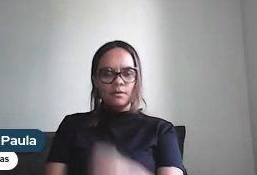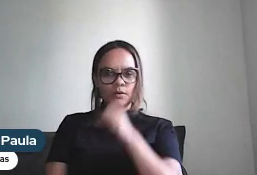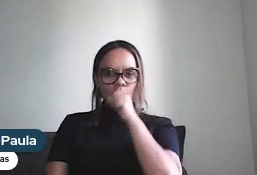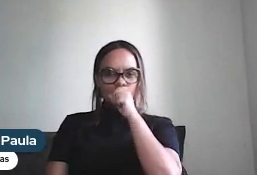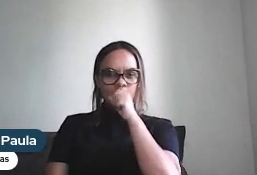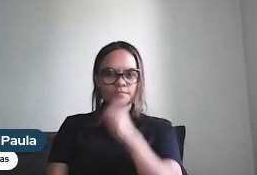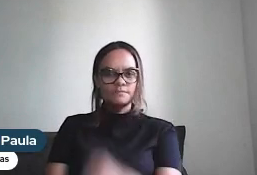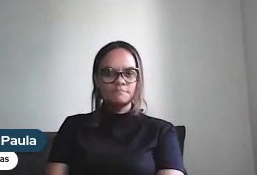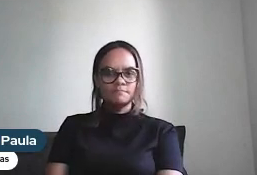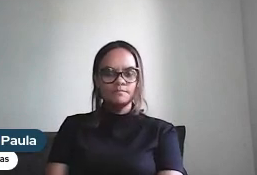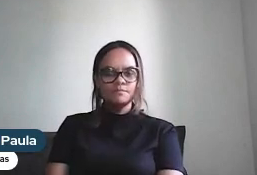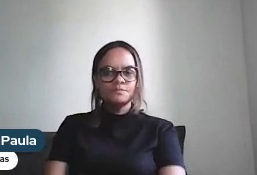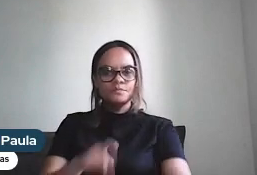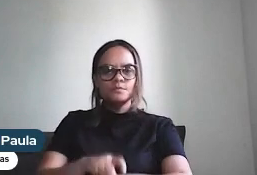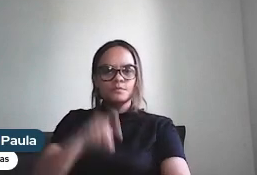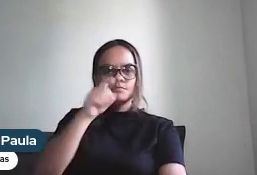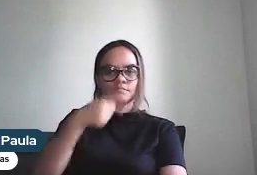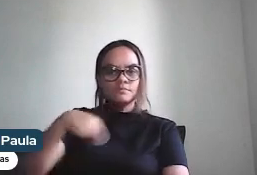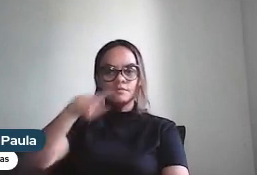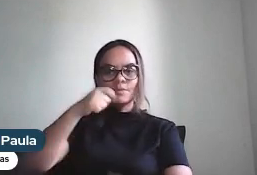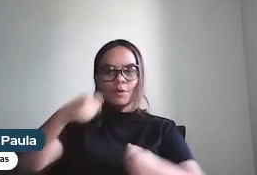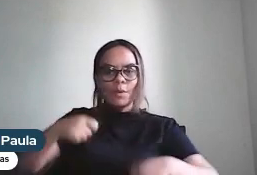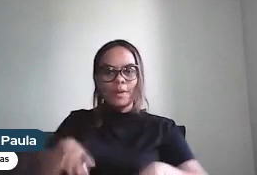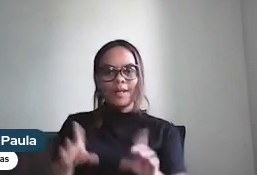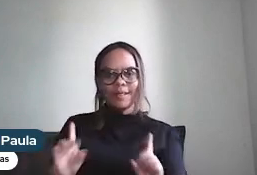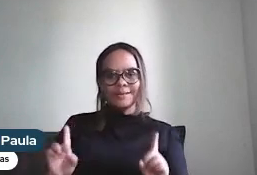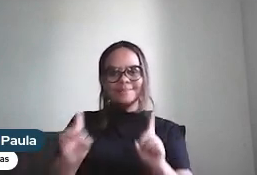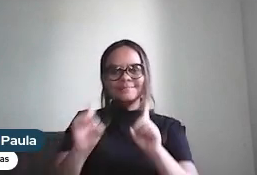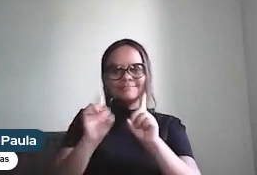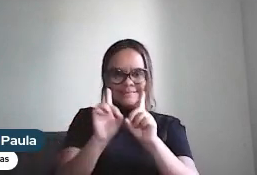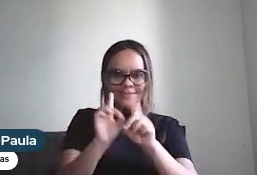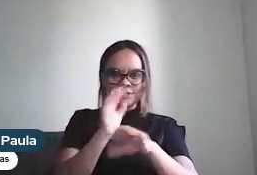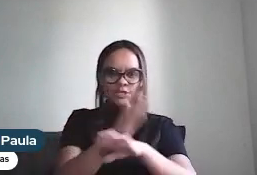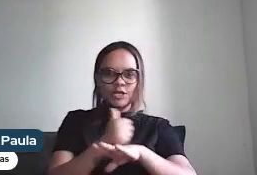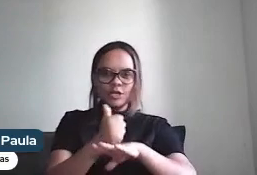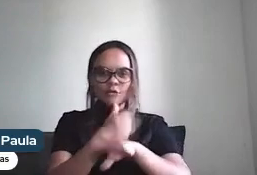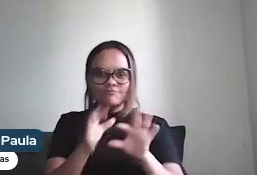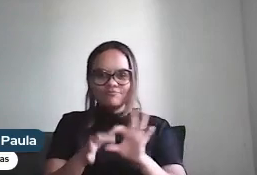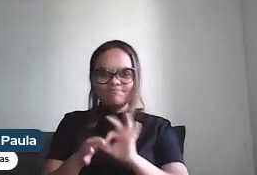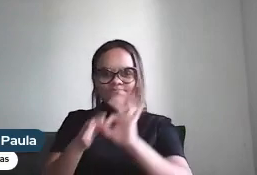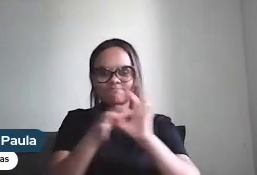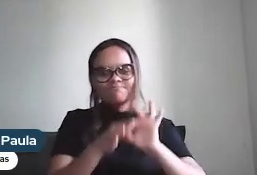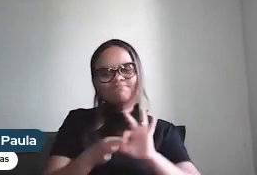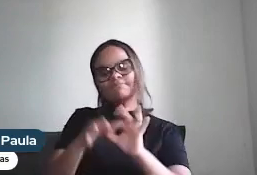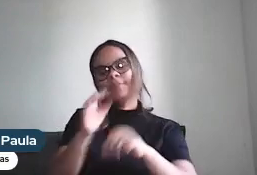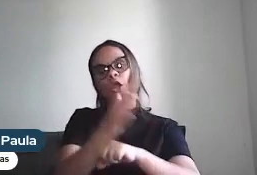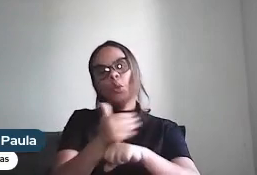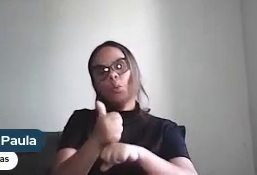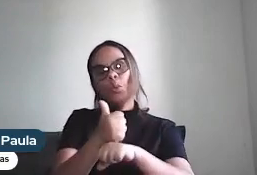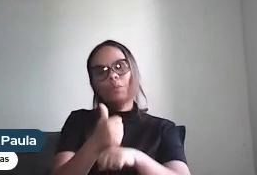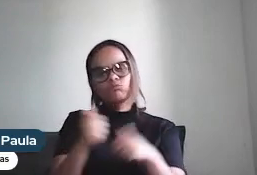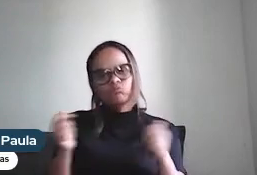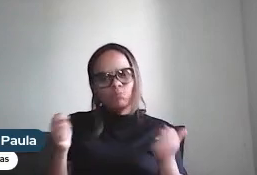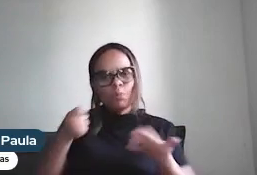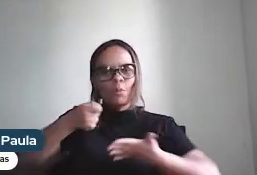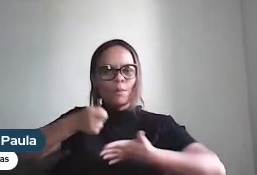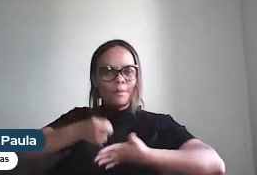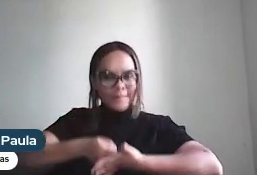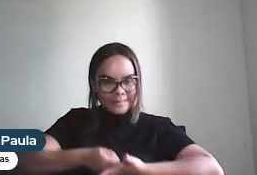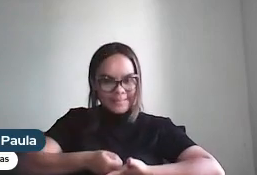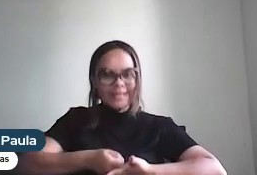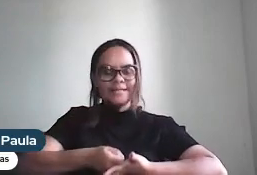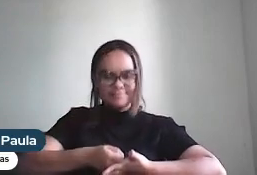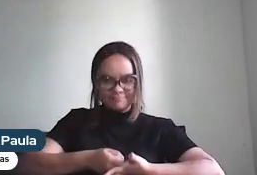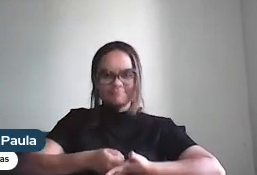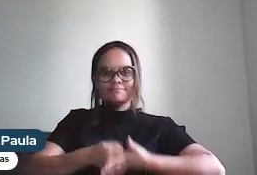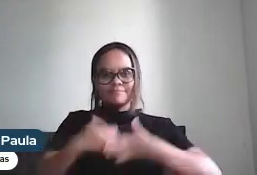médica é um momento que você precisa estar ao lado de profissionais qualificados e comprometidos com o bem-estar